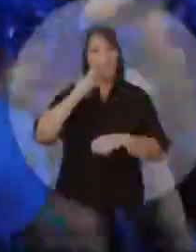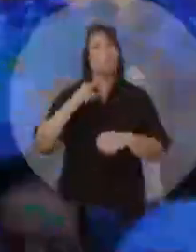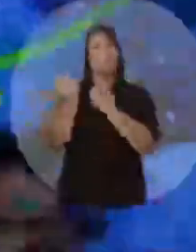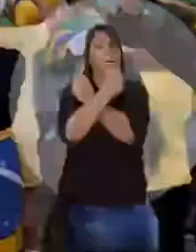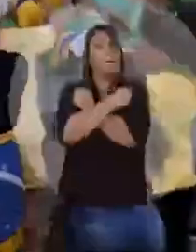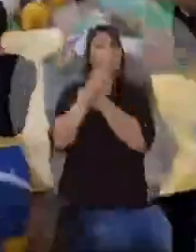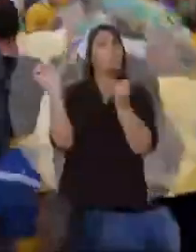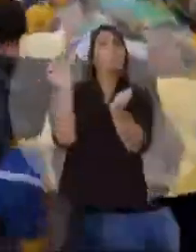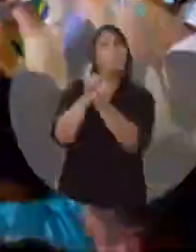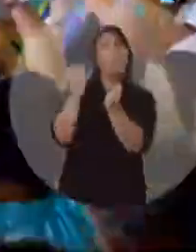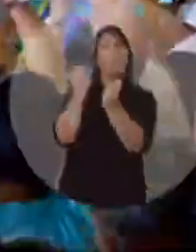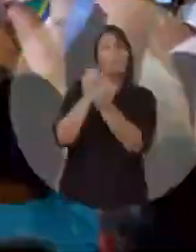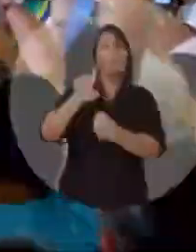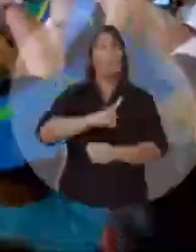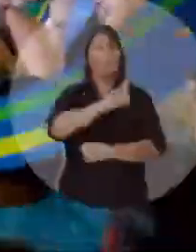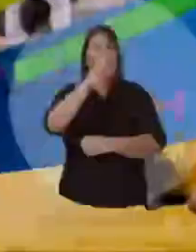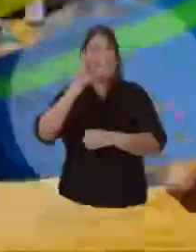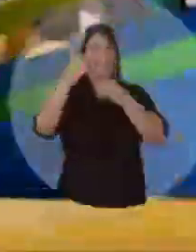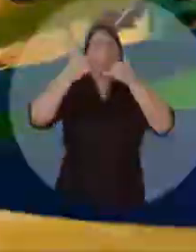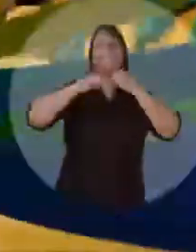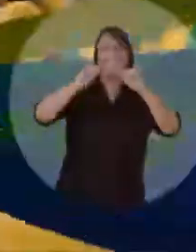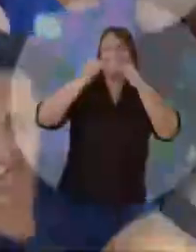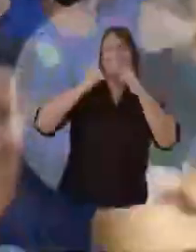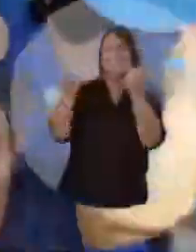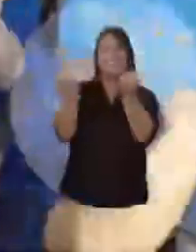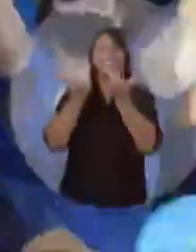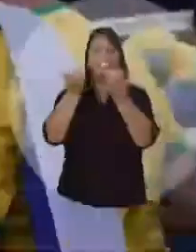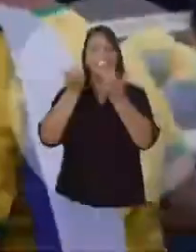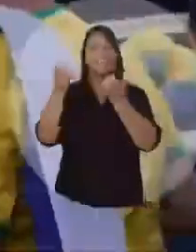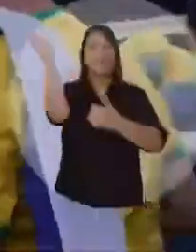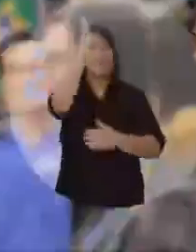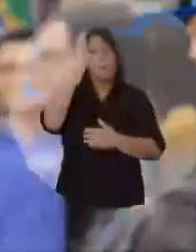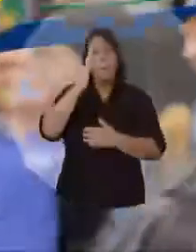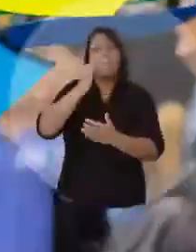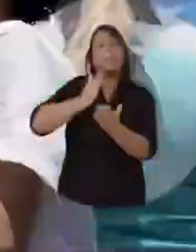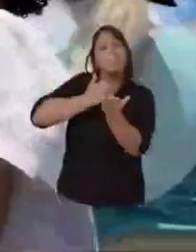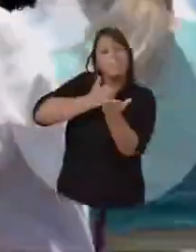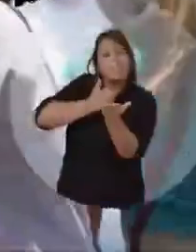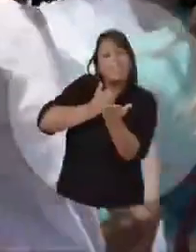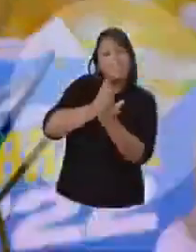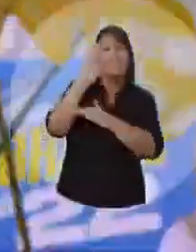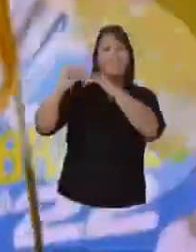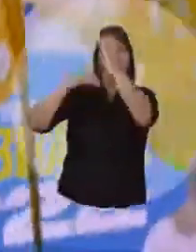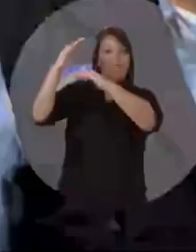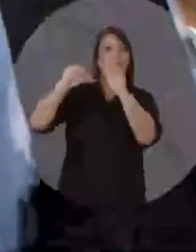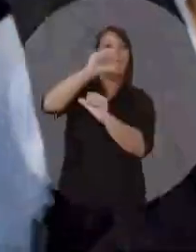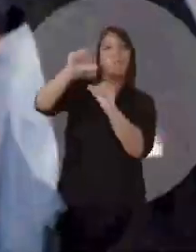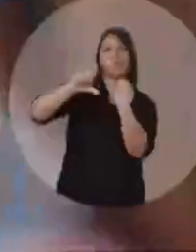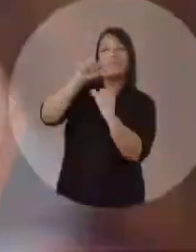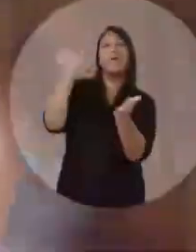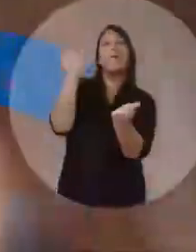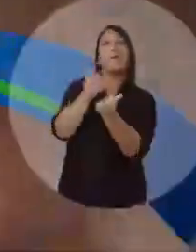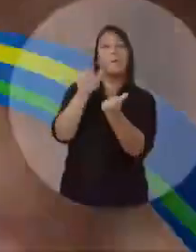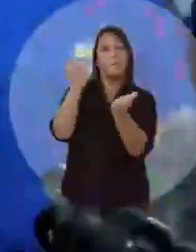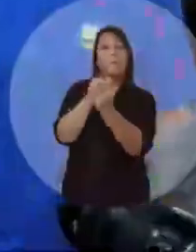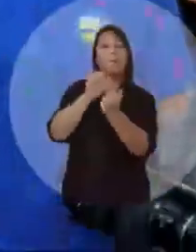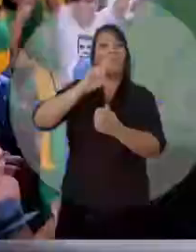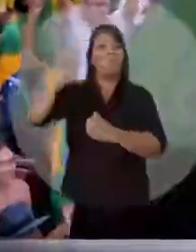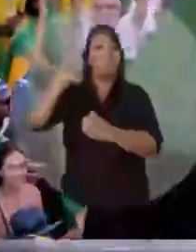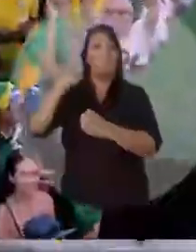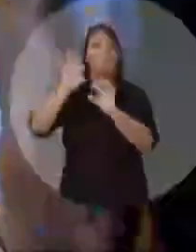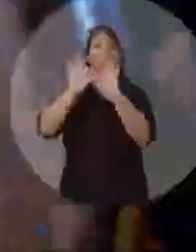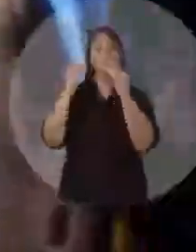amarela está abraçando o nosso estado é dia de declarar que queremos o Brasil seguindo em frente e que vamos mudar Pernambuco